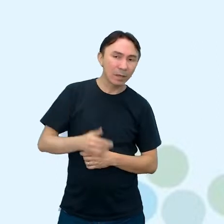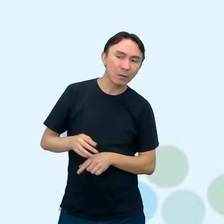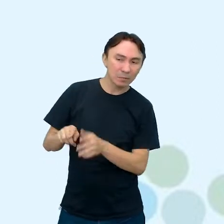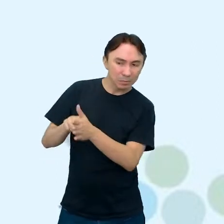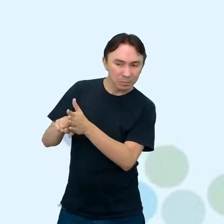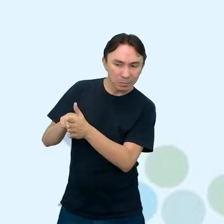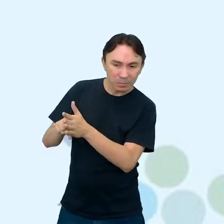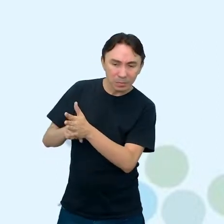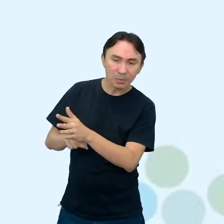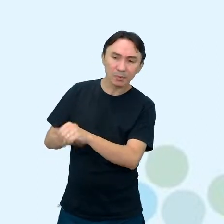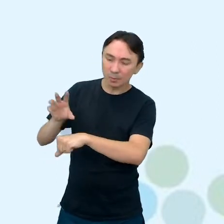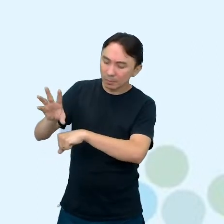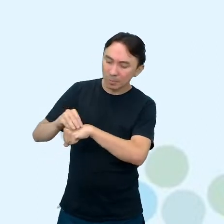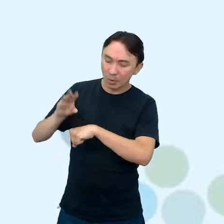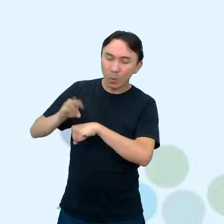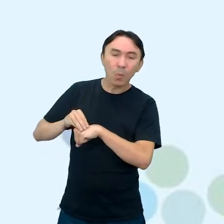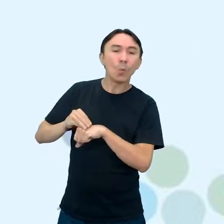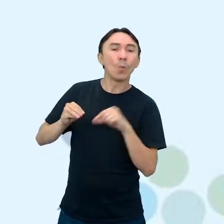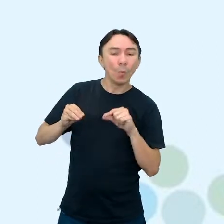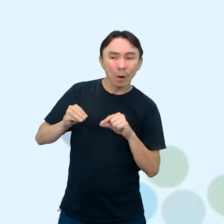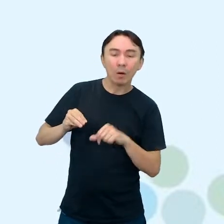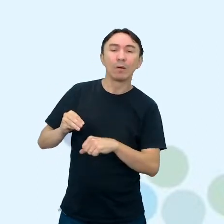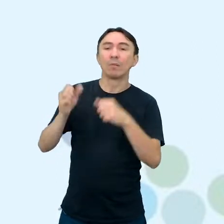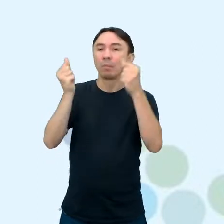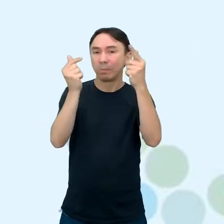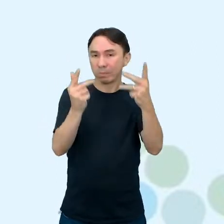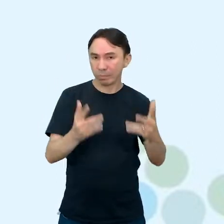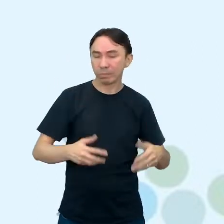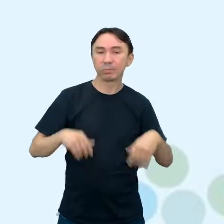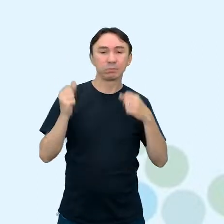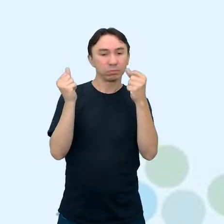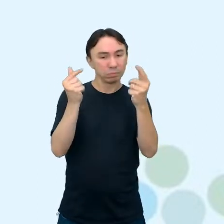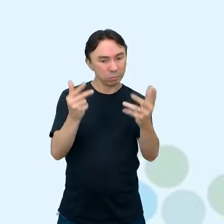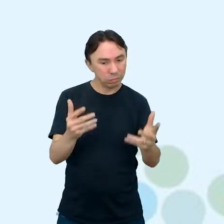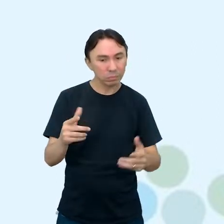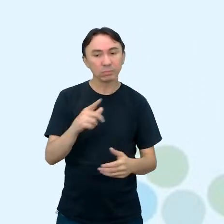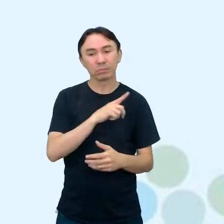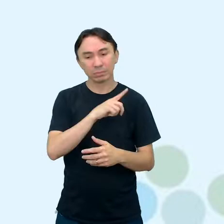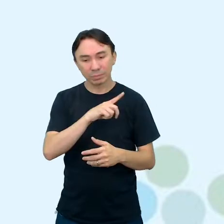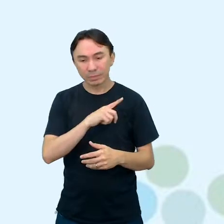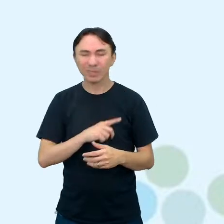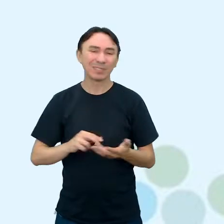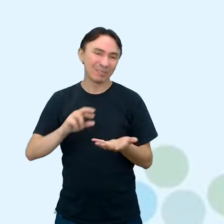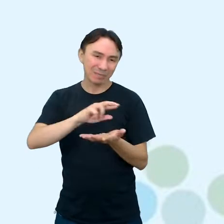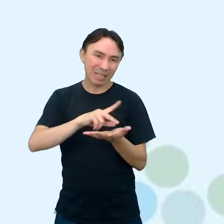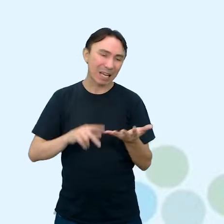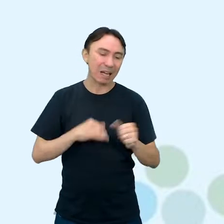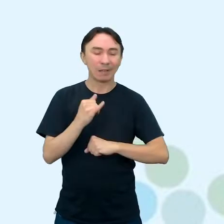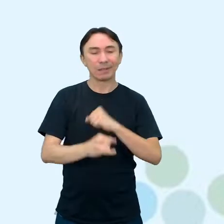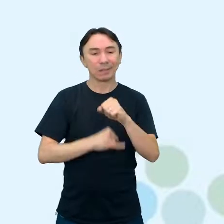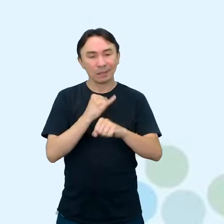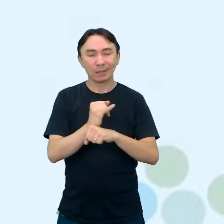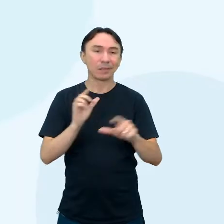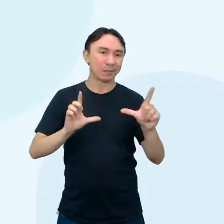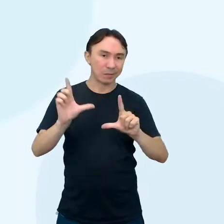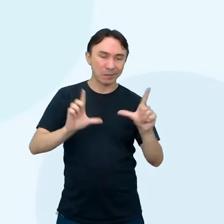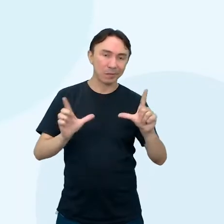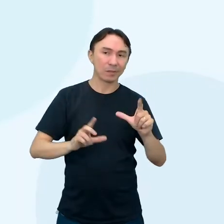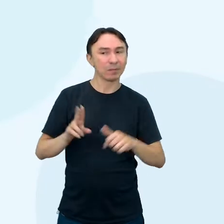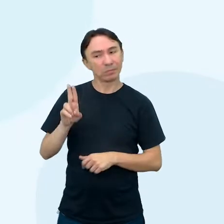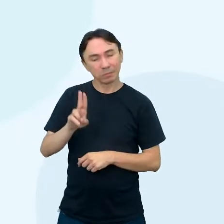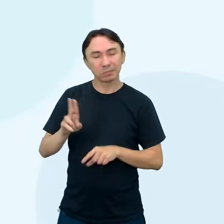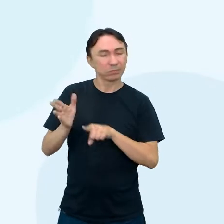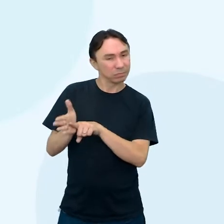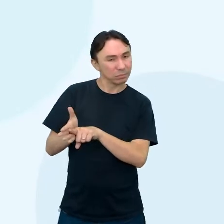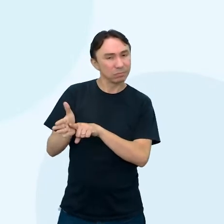e buscando apresentar conclusões com o uso de diferentes mídias. Então, vamos dar sequência